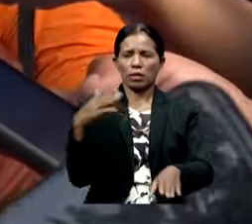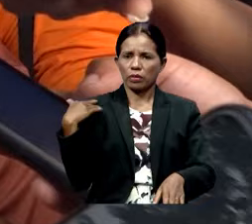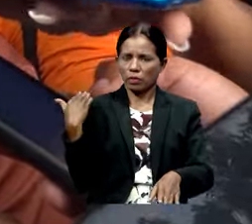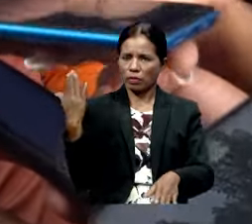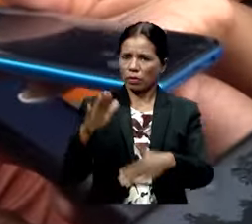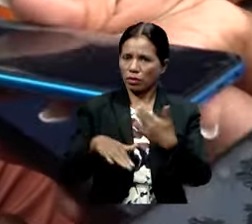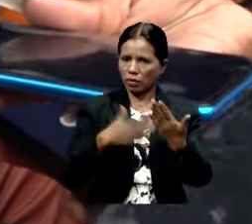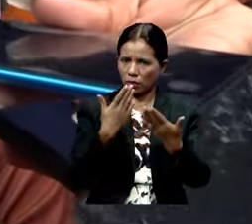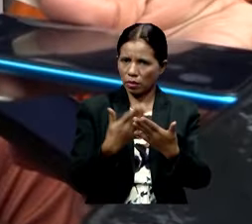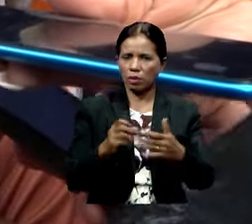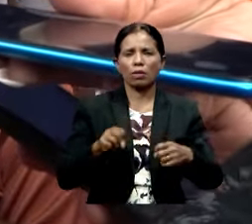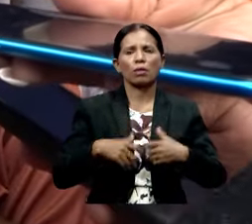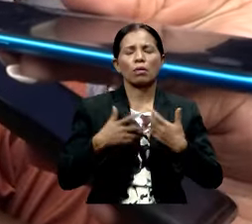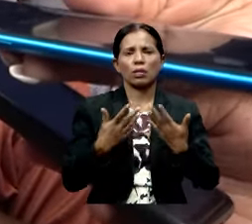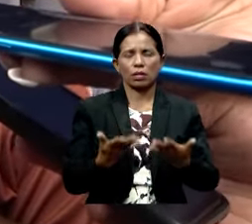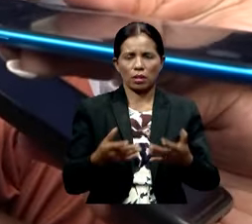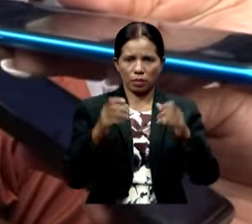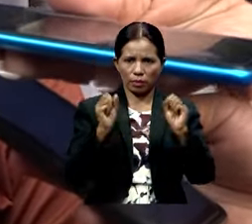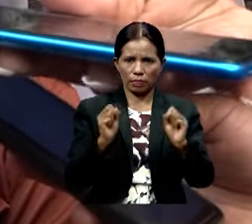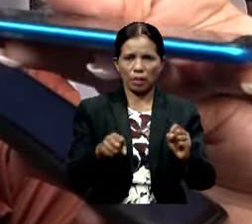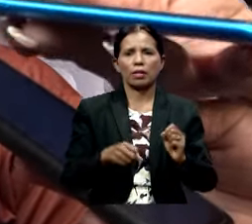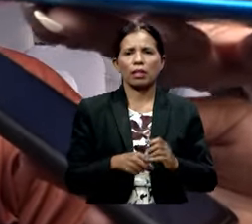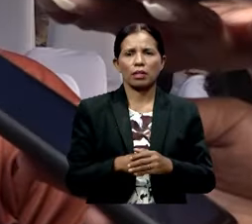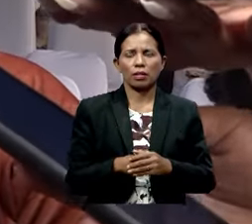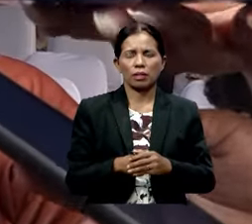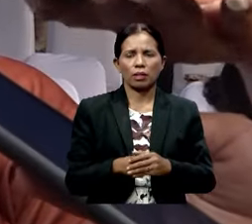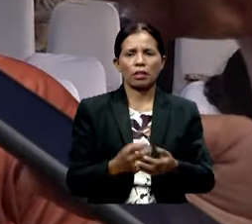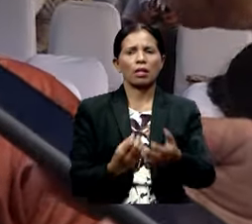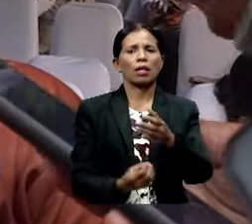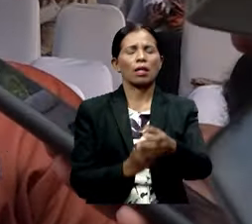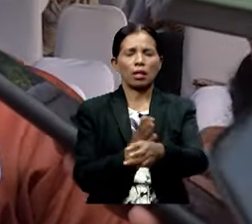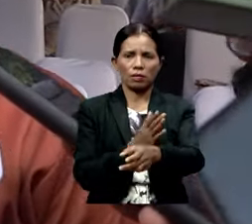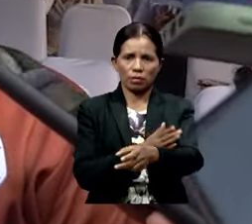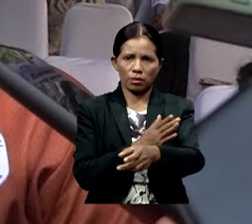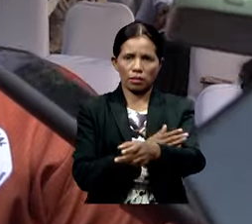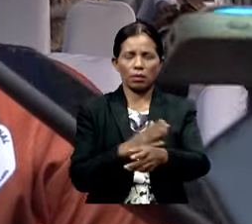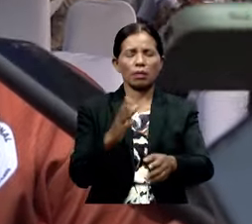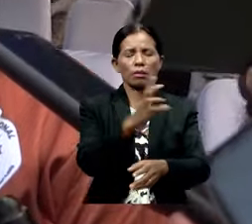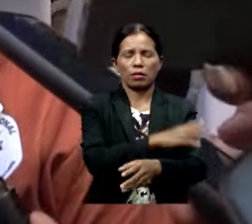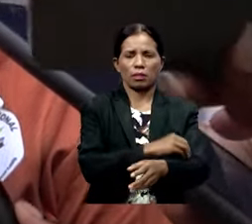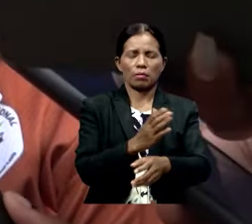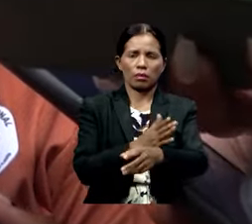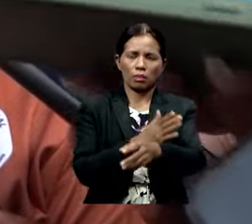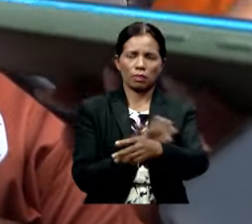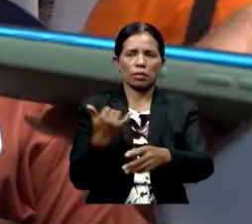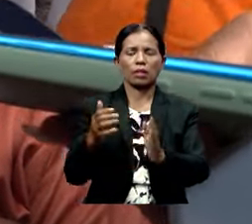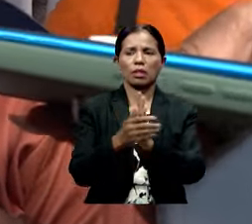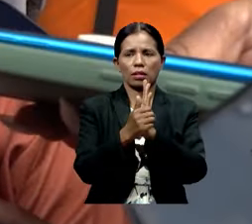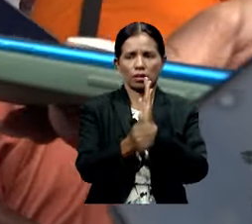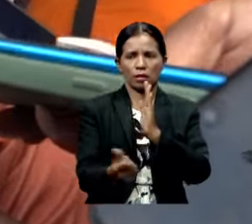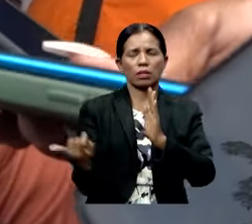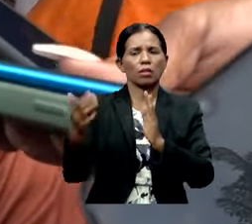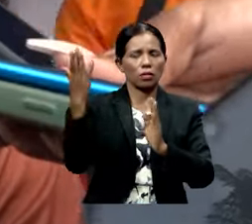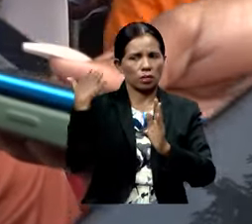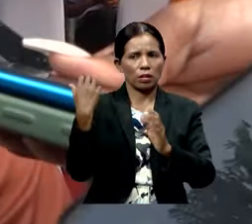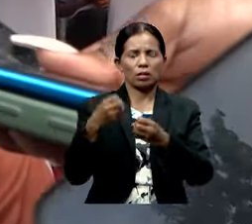sira, o insato vele haburas, no mos promove ser nia talento ne bem maka durante ne cada vez